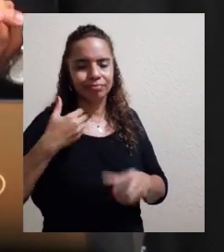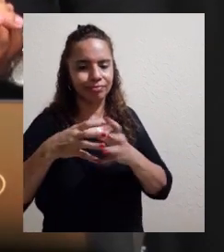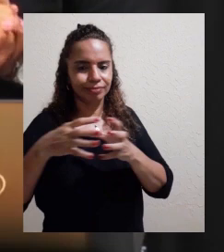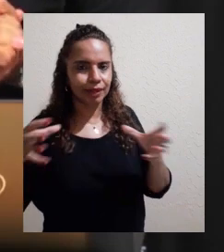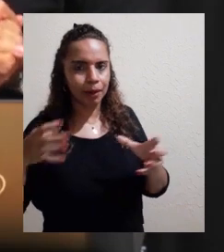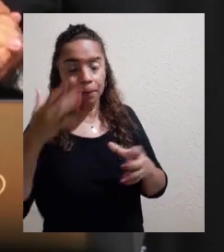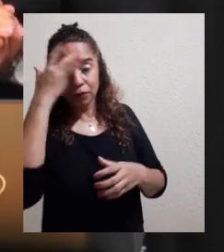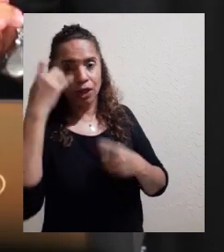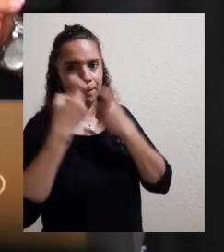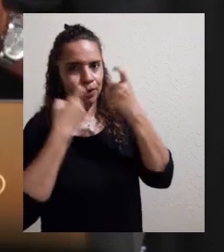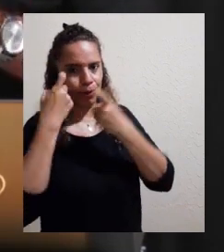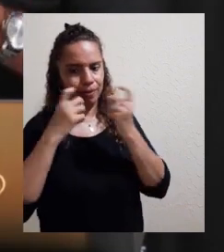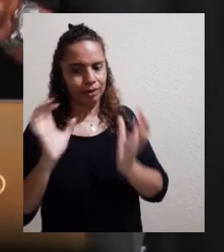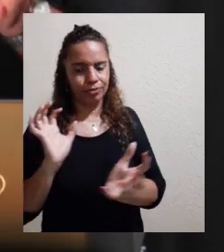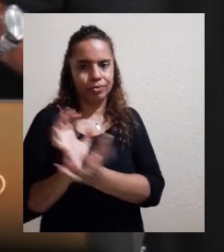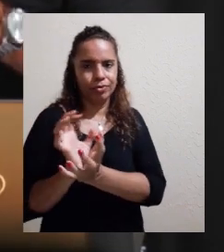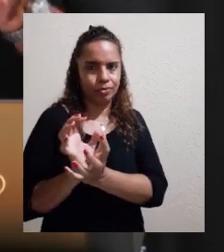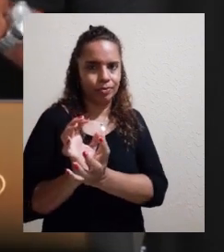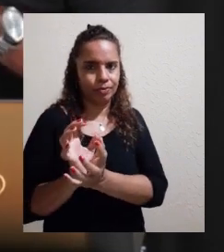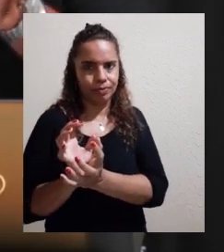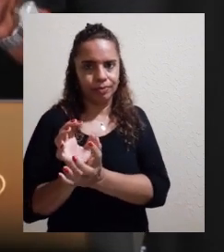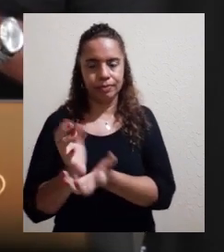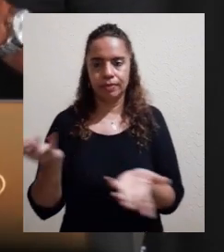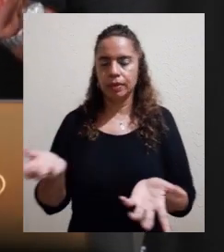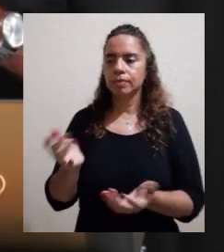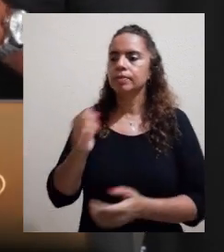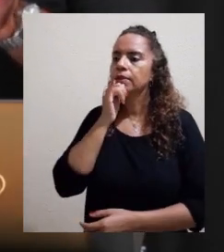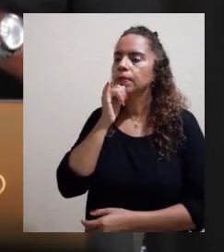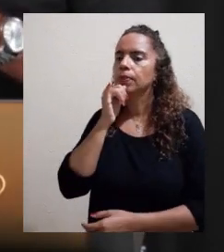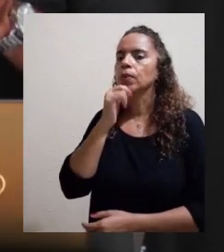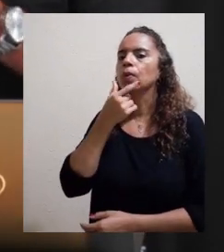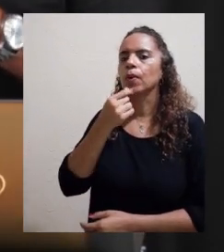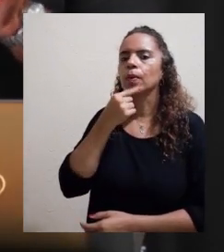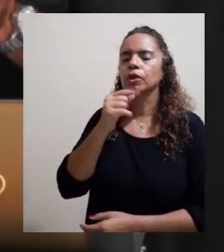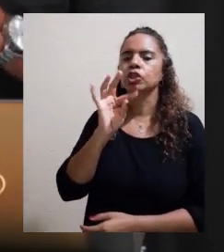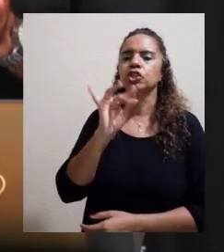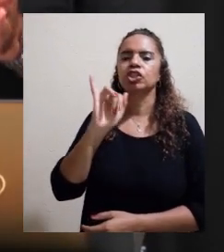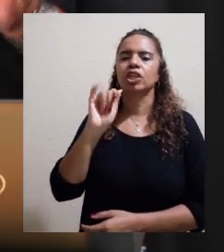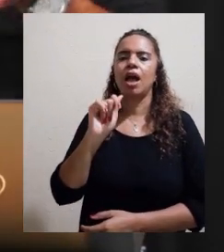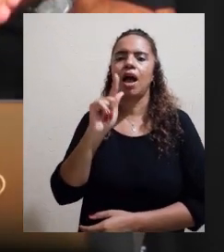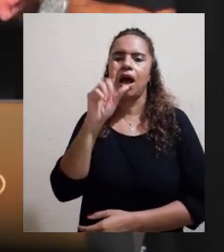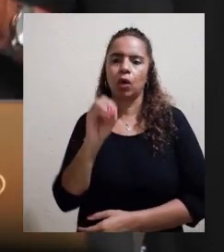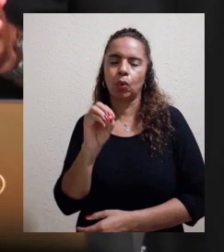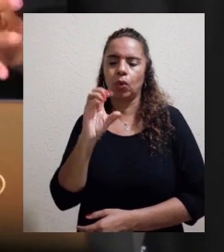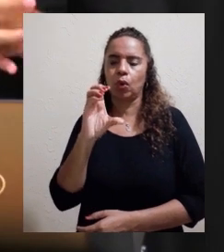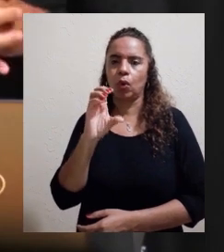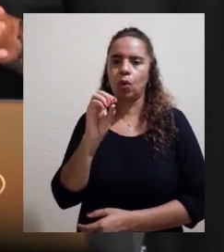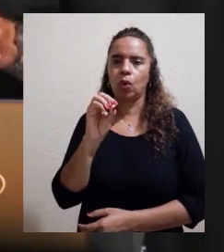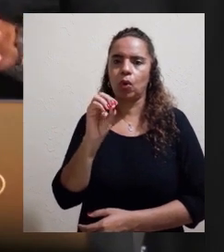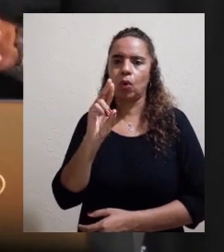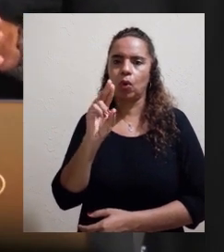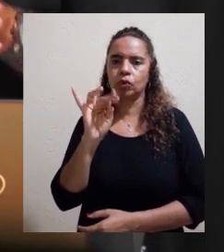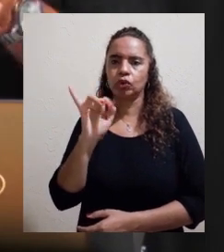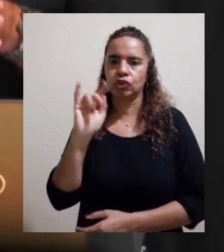dos idosos. E aí o professor Tiago Coutinho, que é jornalista e professor da UFCA, lá do Cariri, da nossa diretoria, professor também